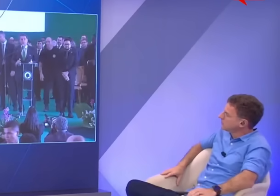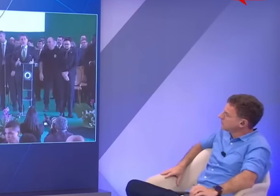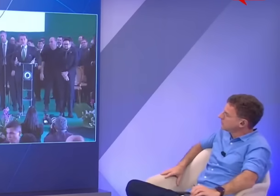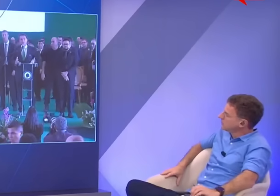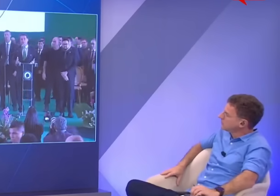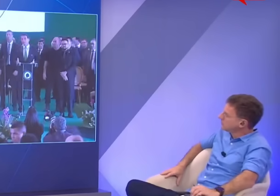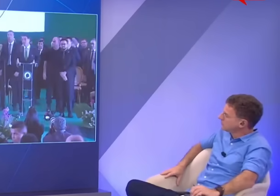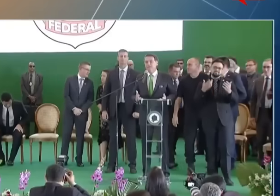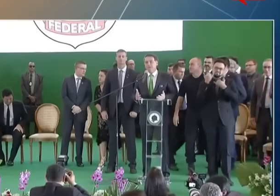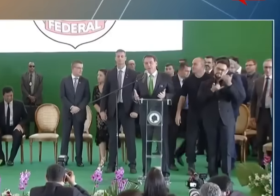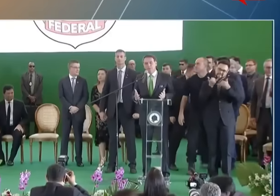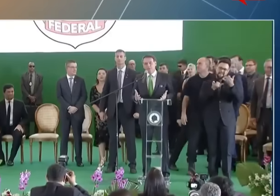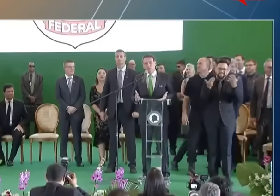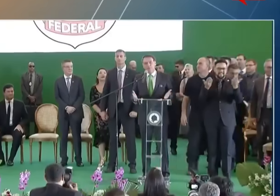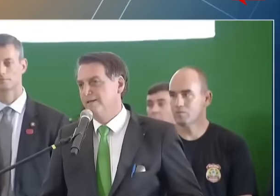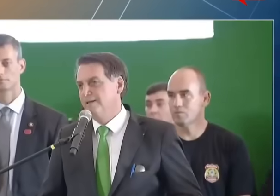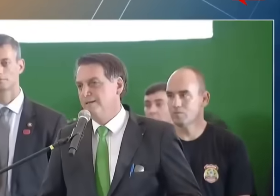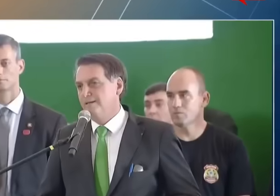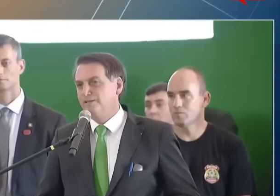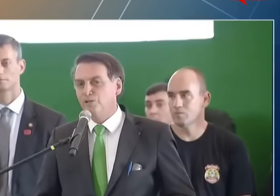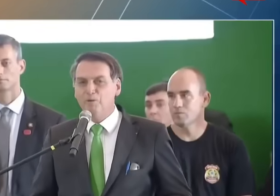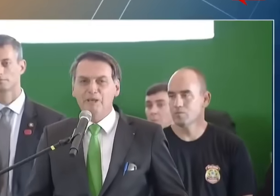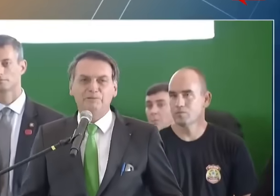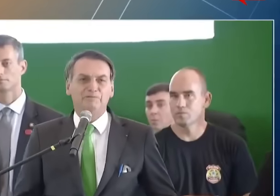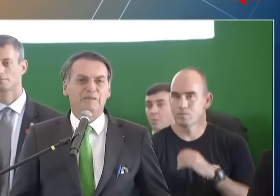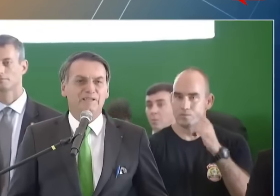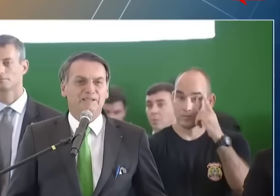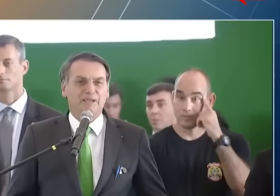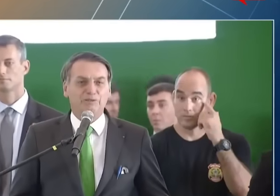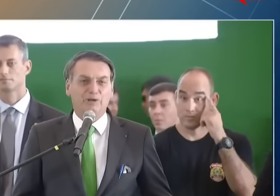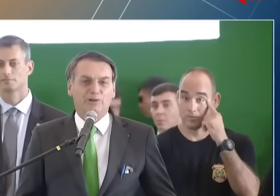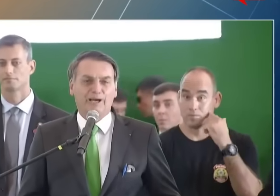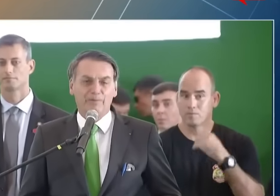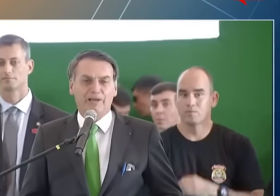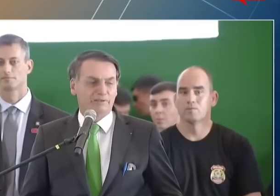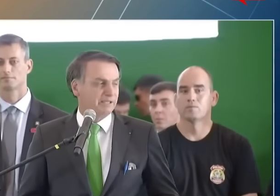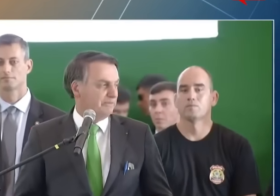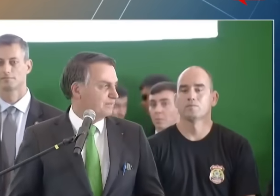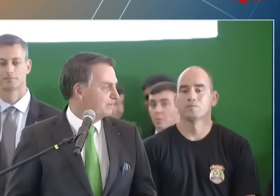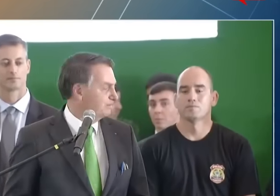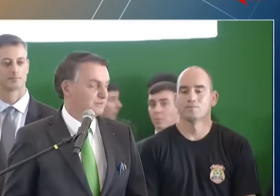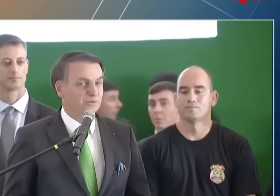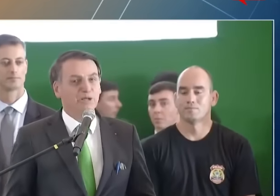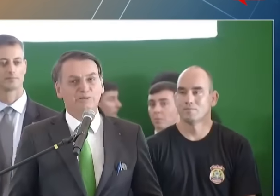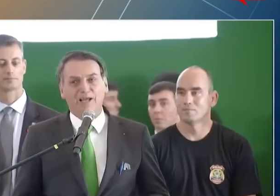hipóteses de aplicação. Quando foi feita a Constituição e quando se fazem leis, a gente não imagina o grau de